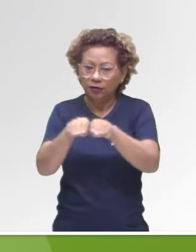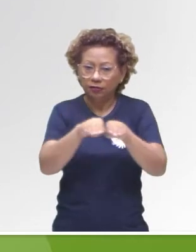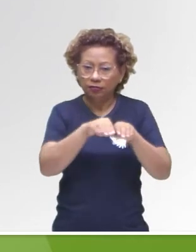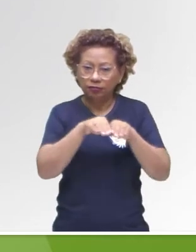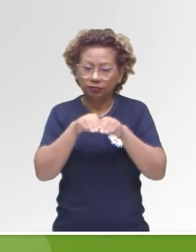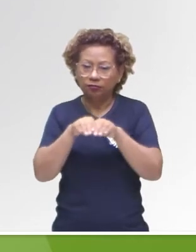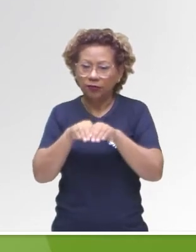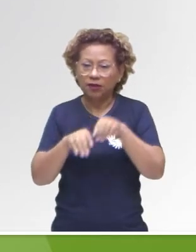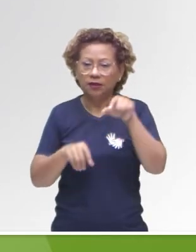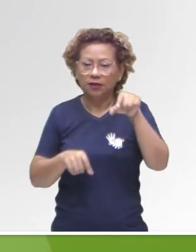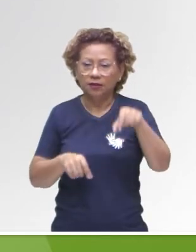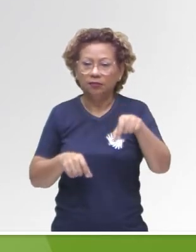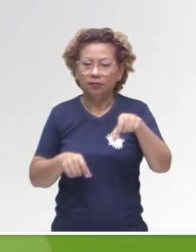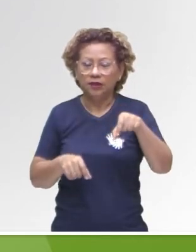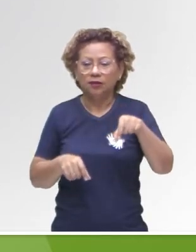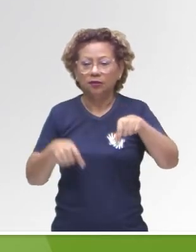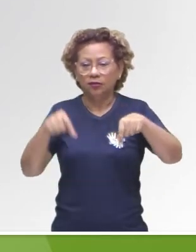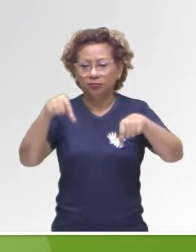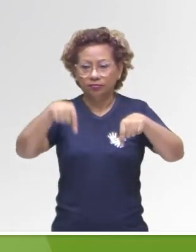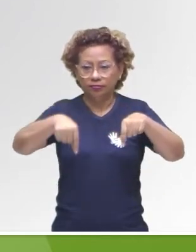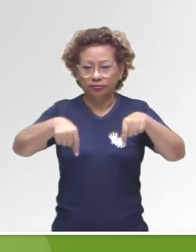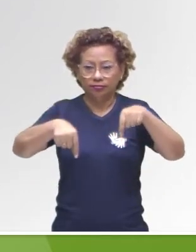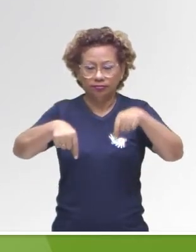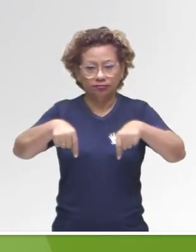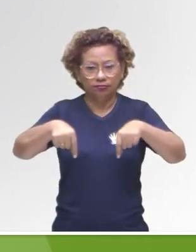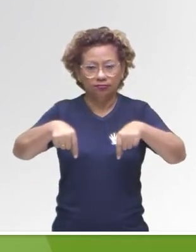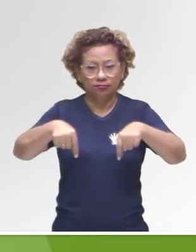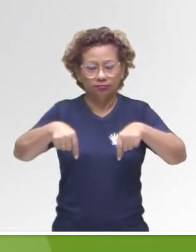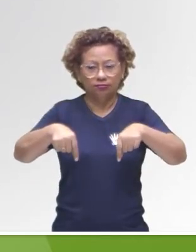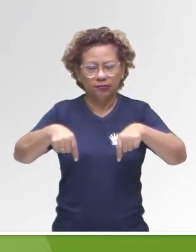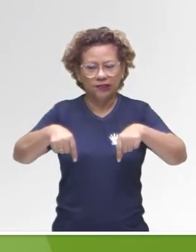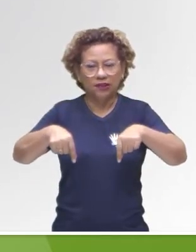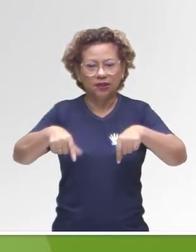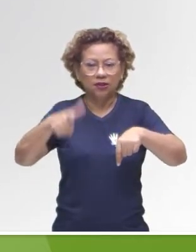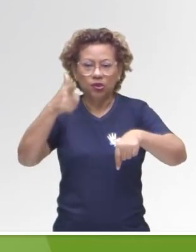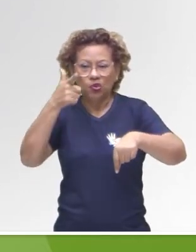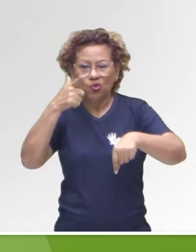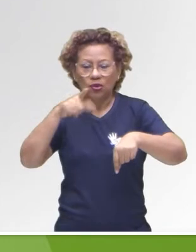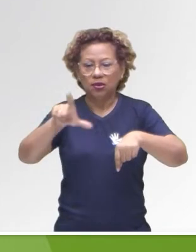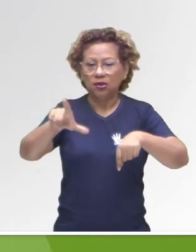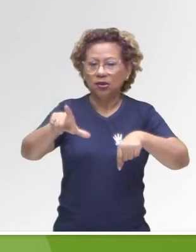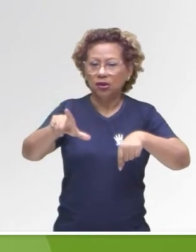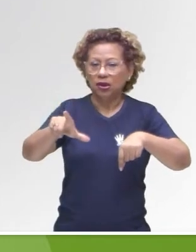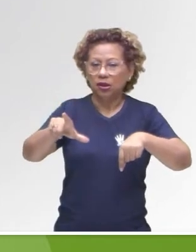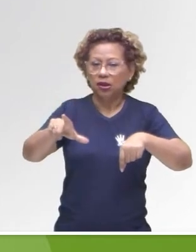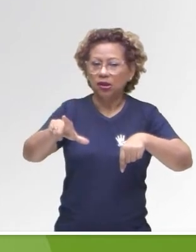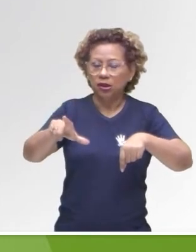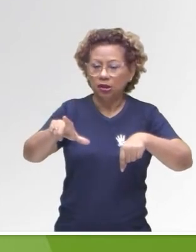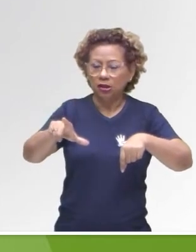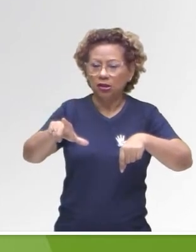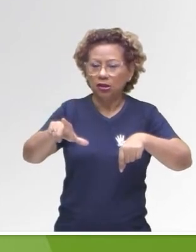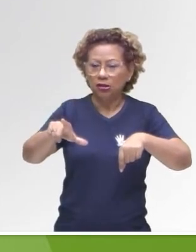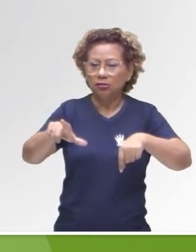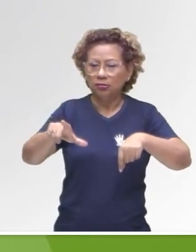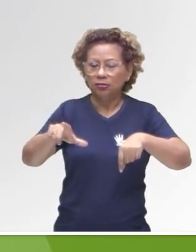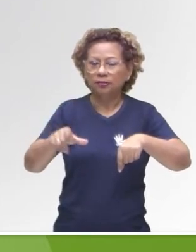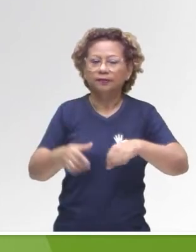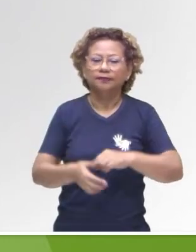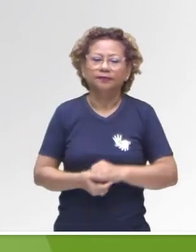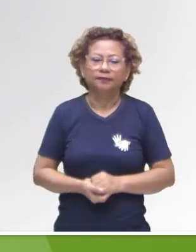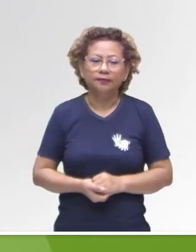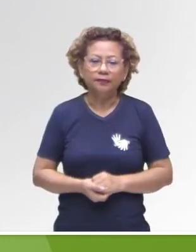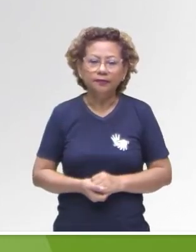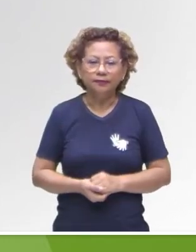objetivo de associar capacitores é conseguir um valor de capacitância. E aí, pessoal, a capacitância é